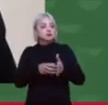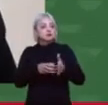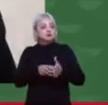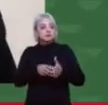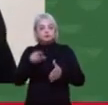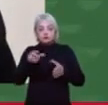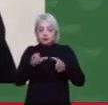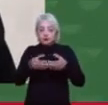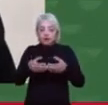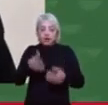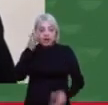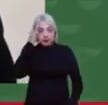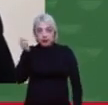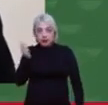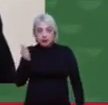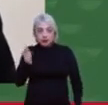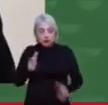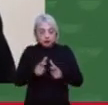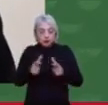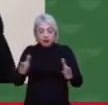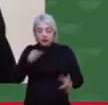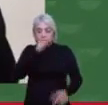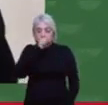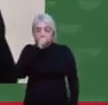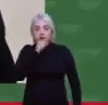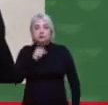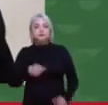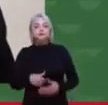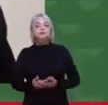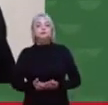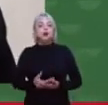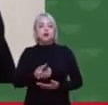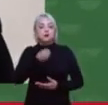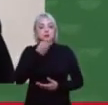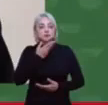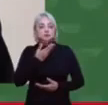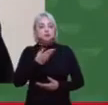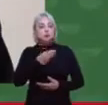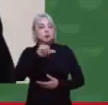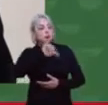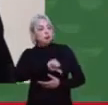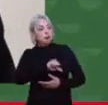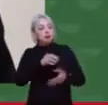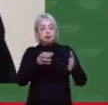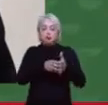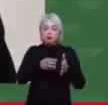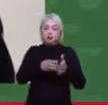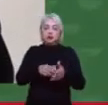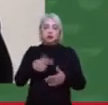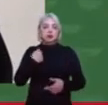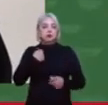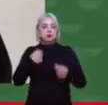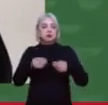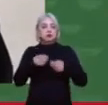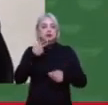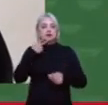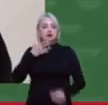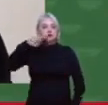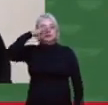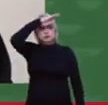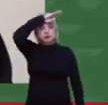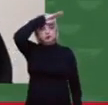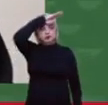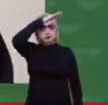partido que é pequeno hoje, amanhã poderá ser grande. Um bom ou um mau partido. Não preciso falar do que o